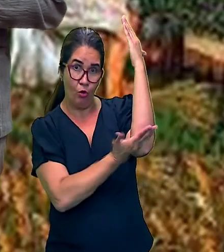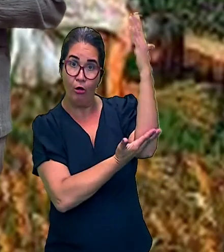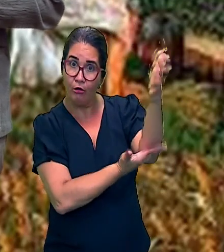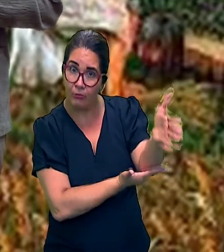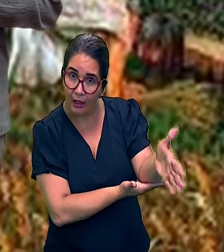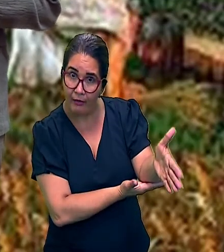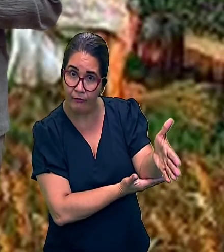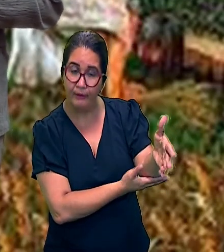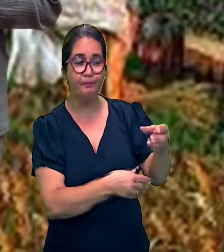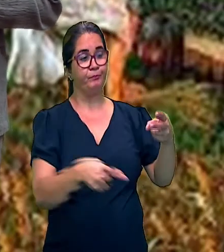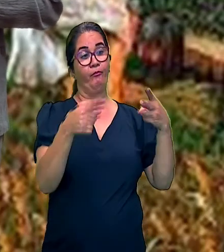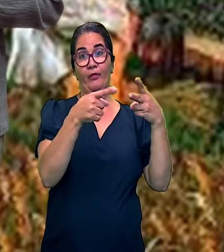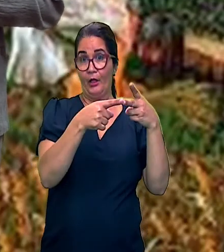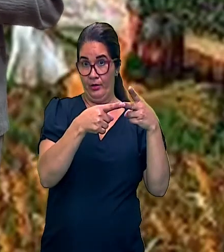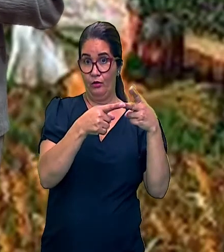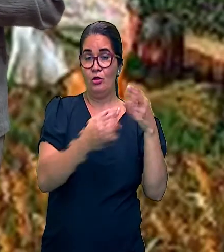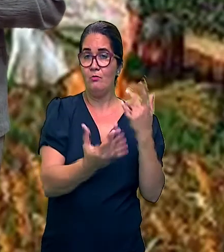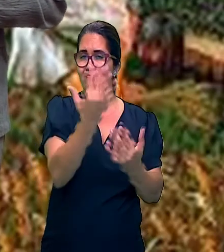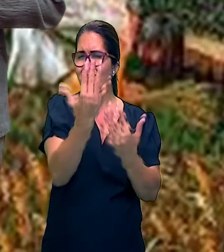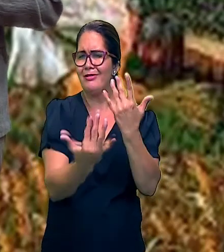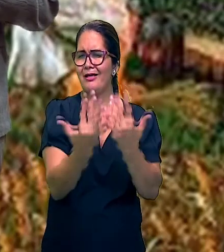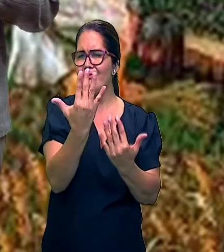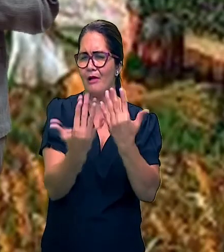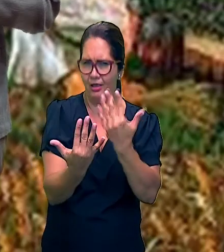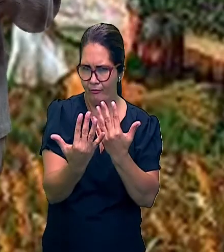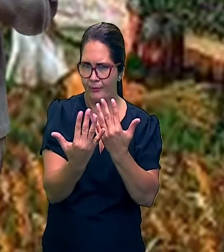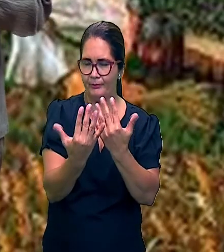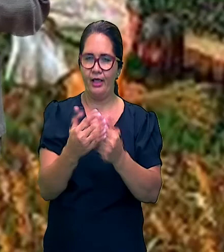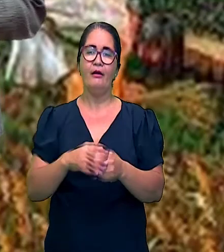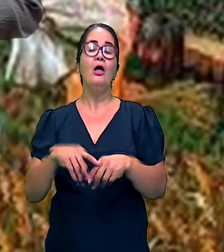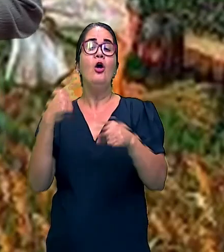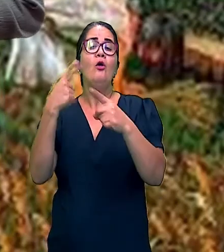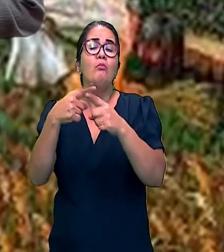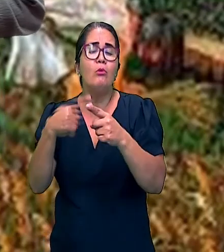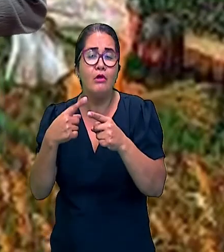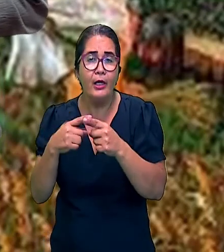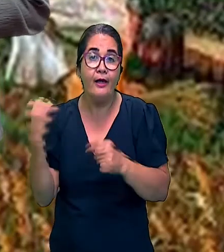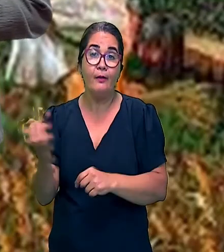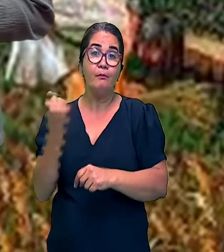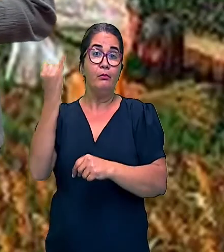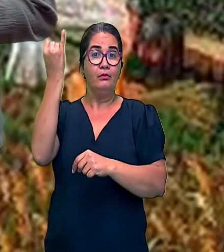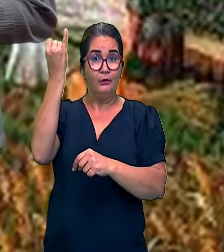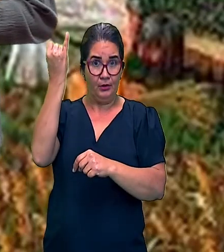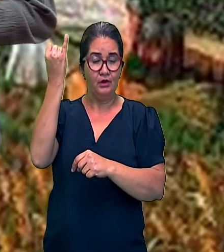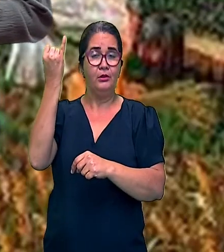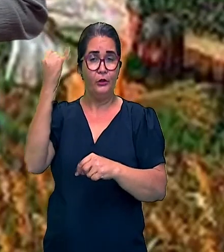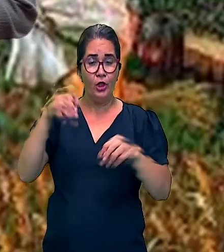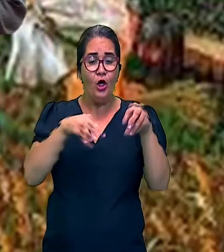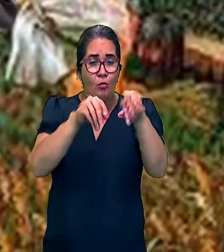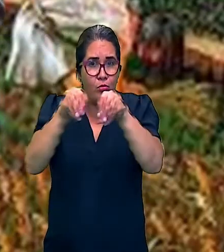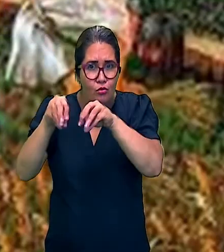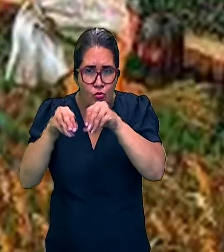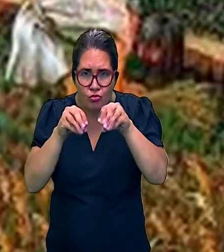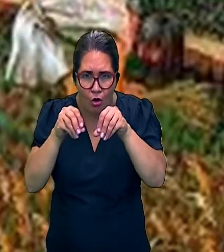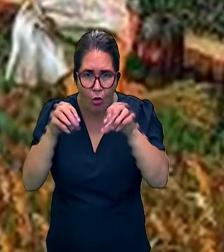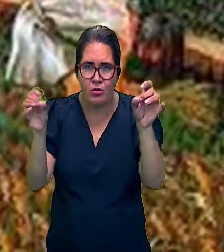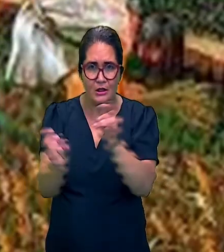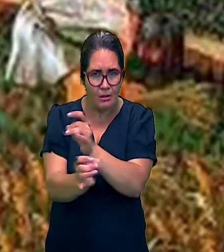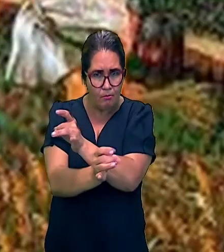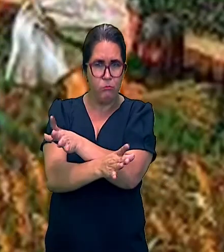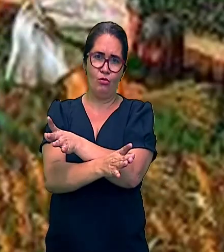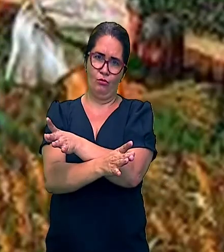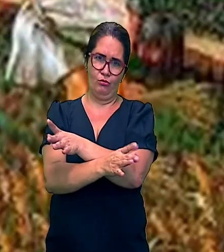do solo e vai deixando o solo degradado. O aumento da produção de alimentos resultou